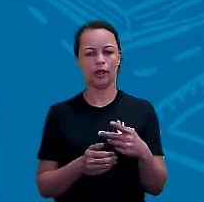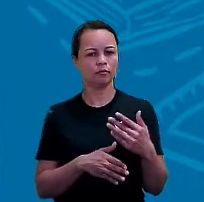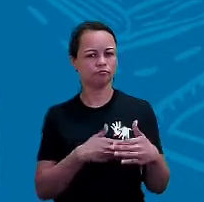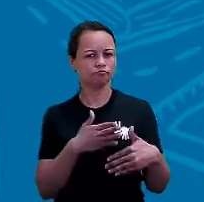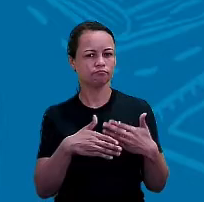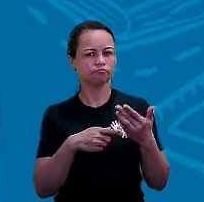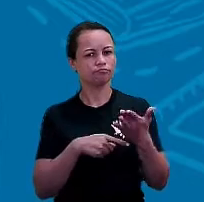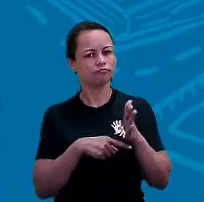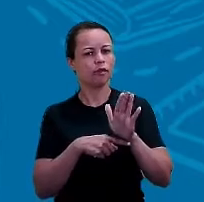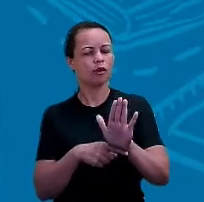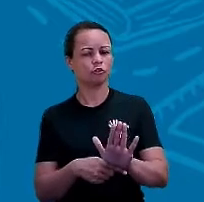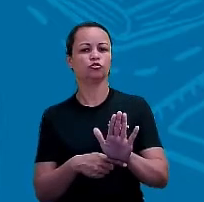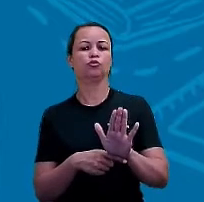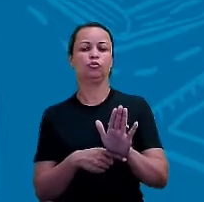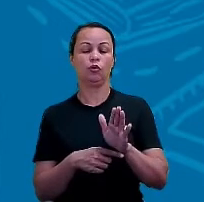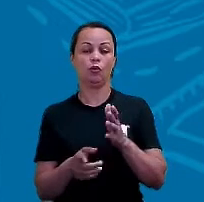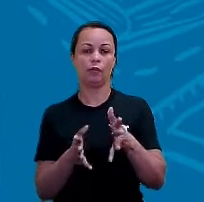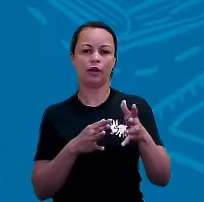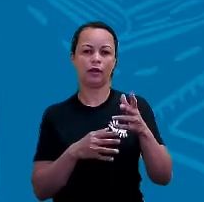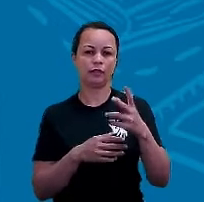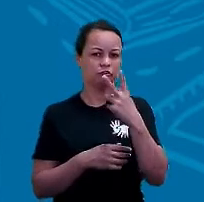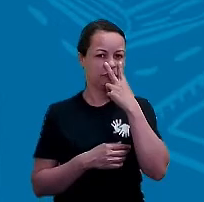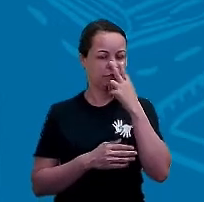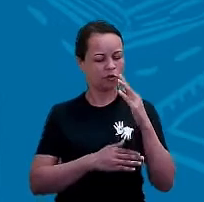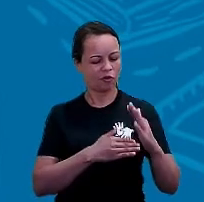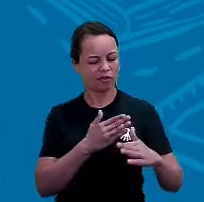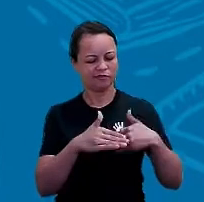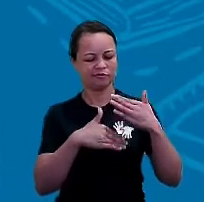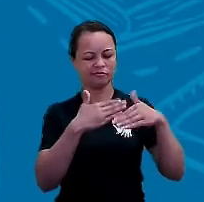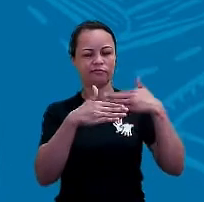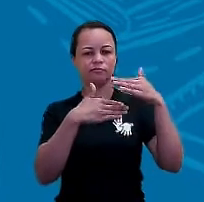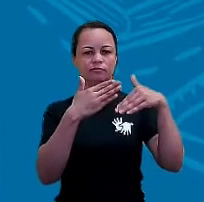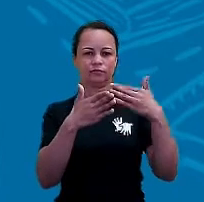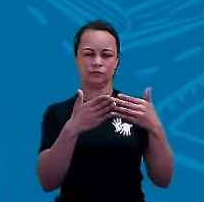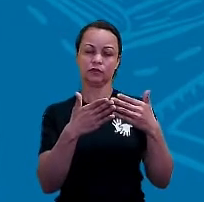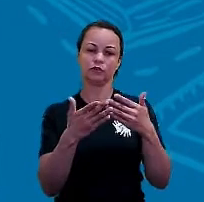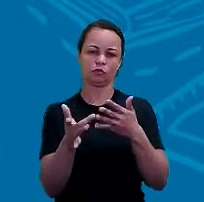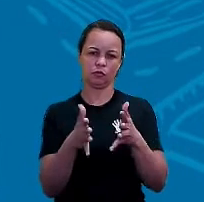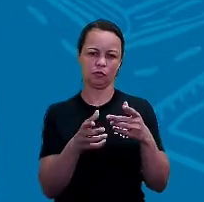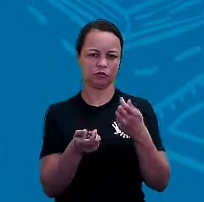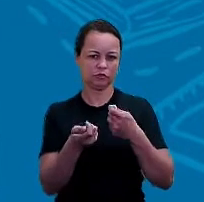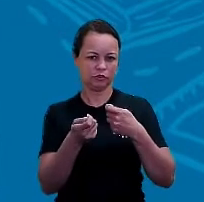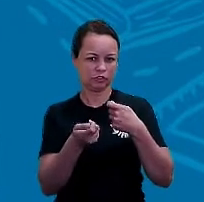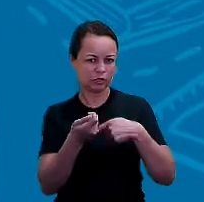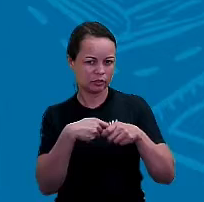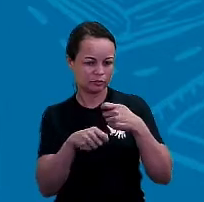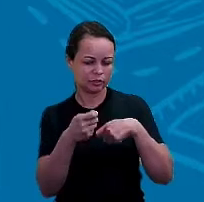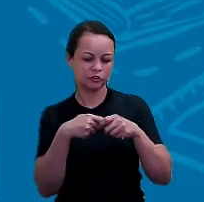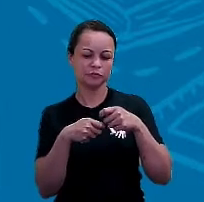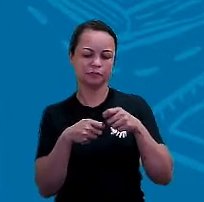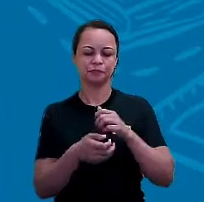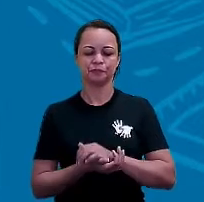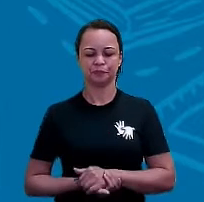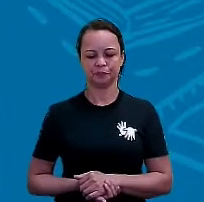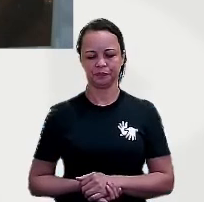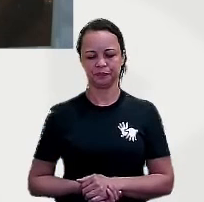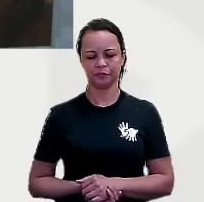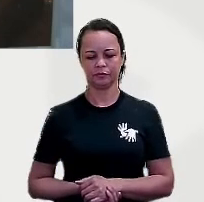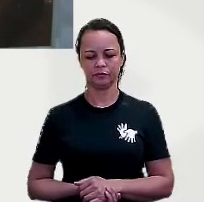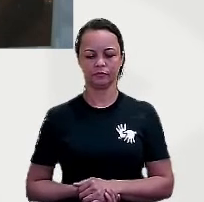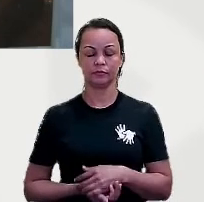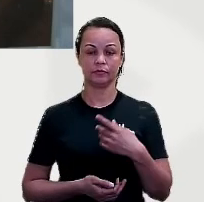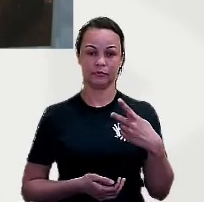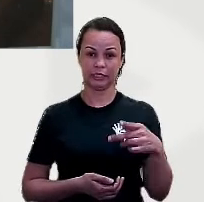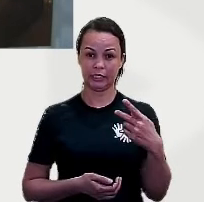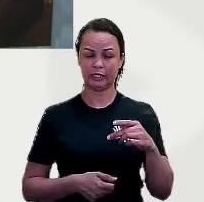contribuiu para que Vitória fosse evoluindo do ponto de vista administrativo. Então, nesse